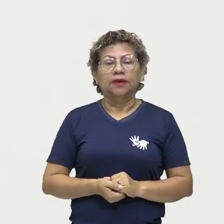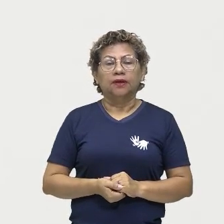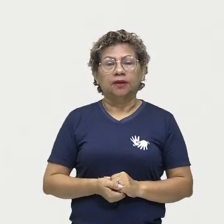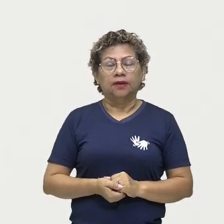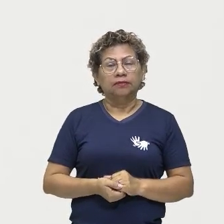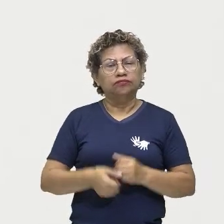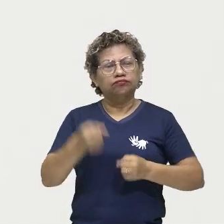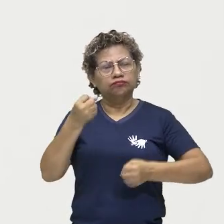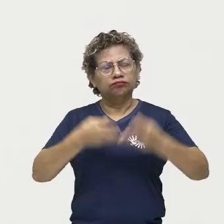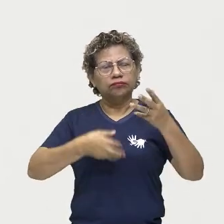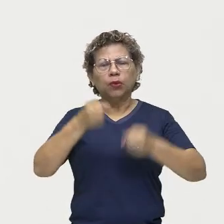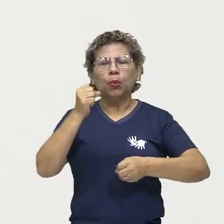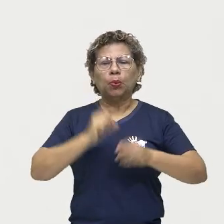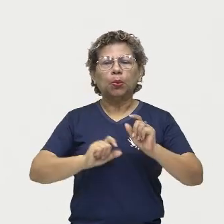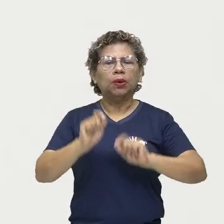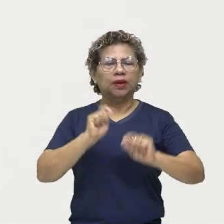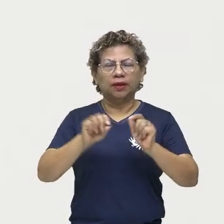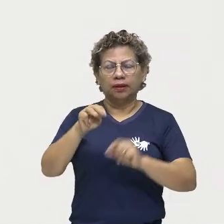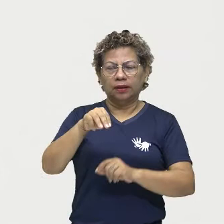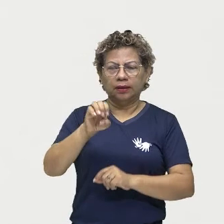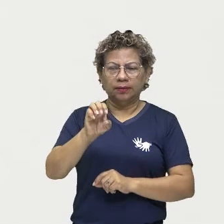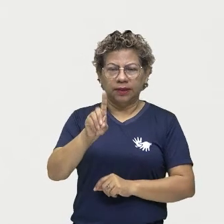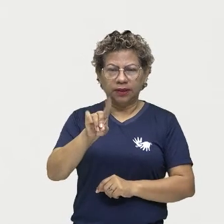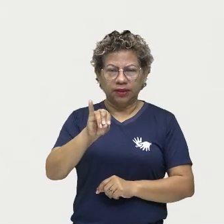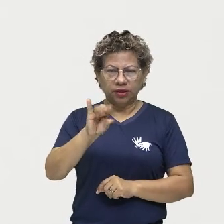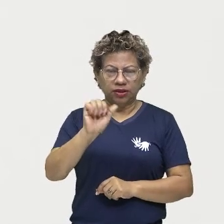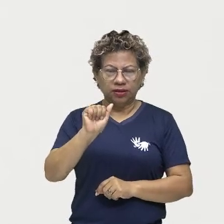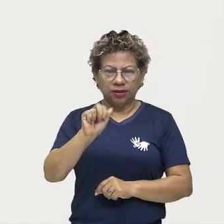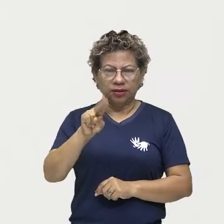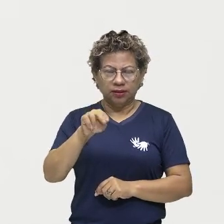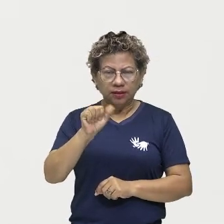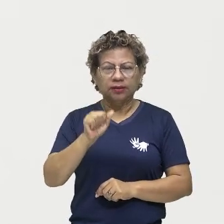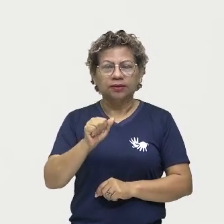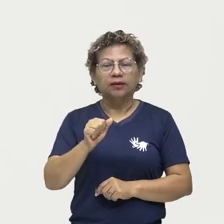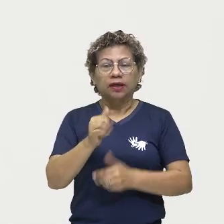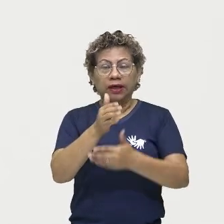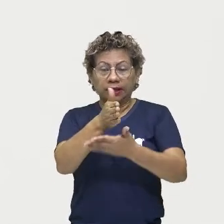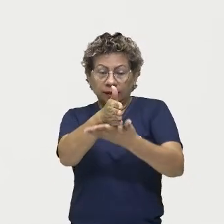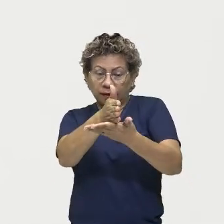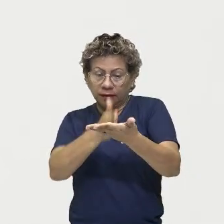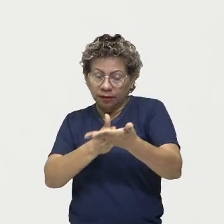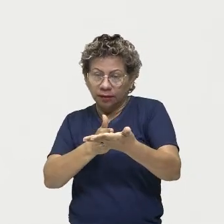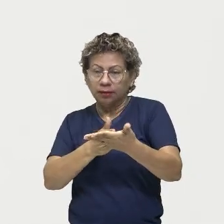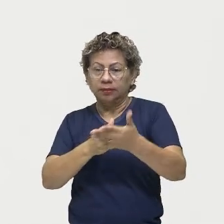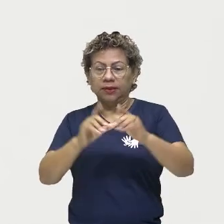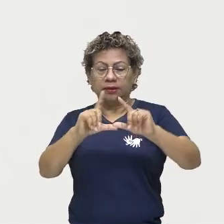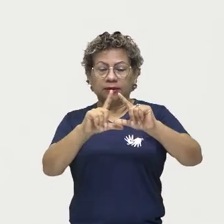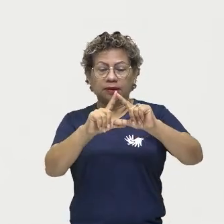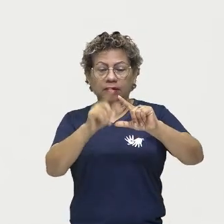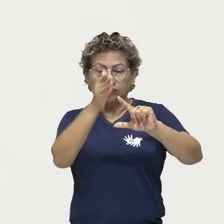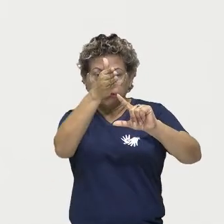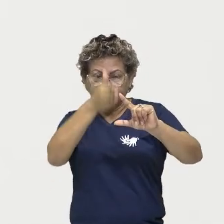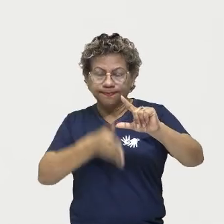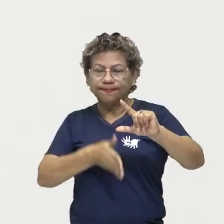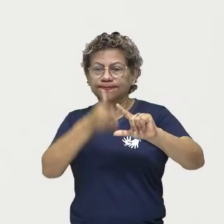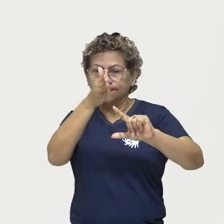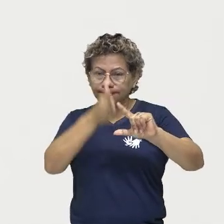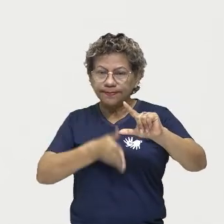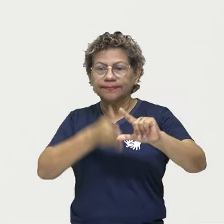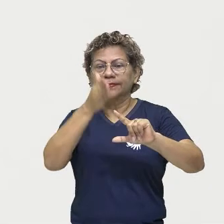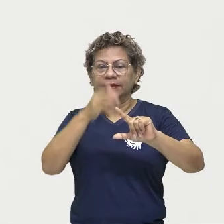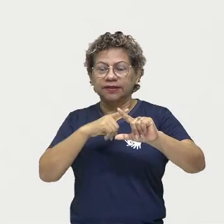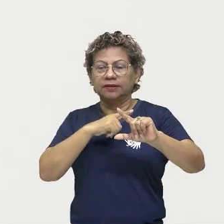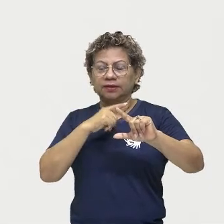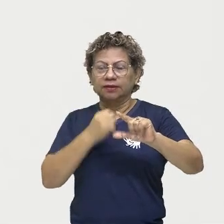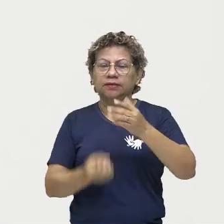né, que é a que divide o segmento oposto a um vértice ao meio, e por elas são formadas uma